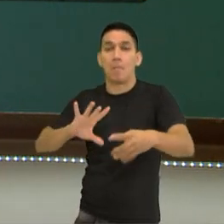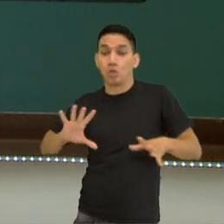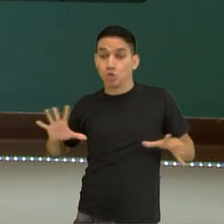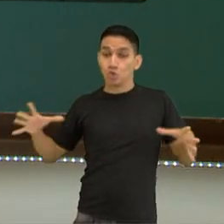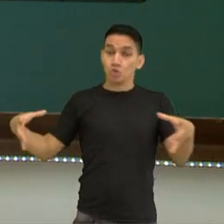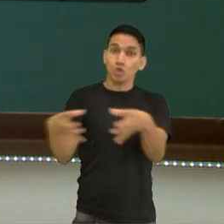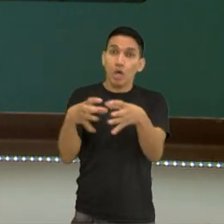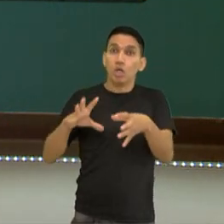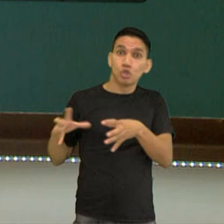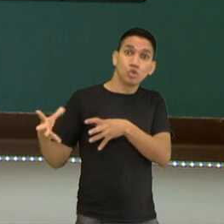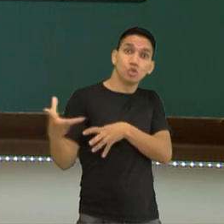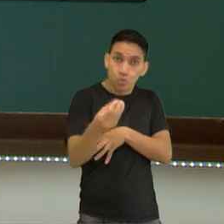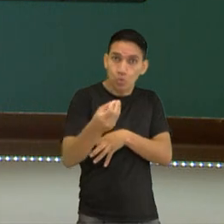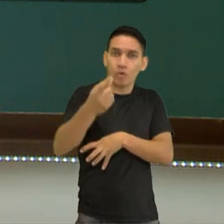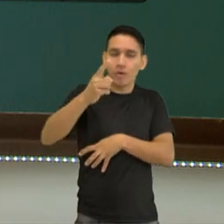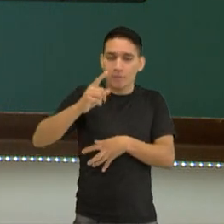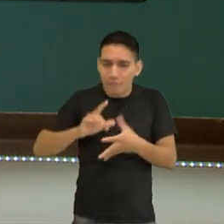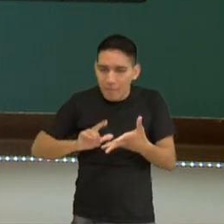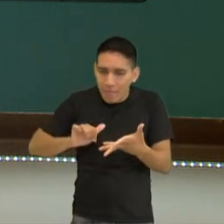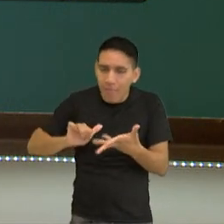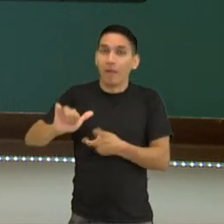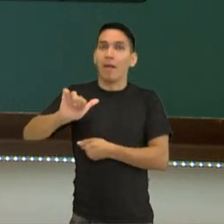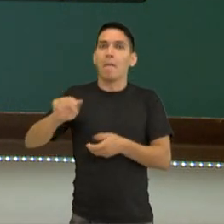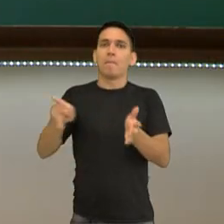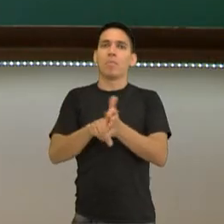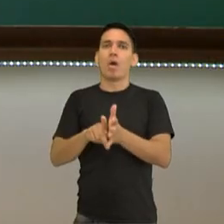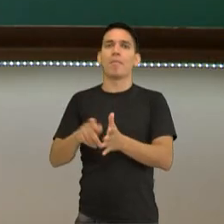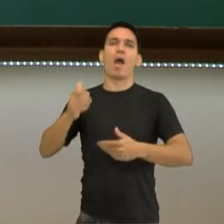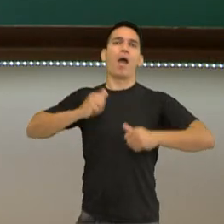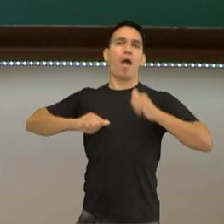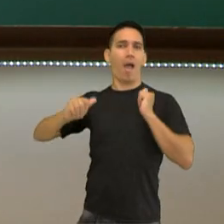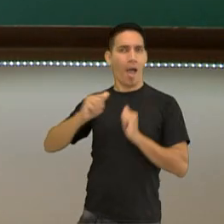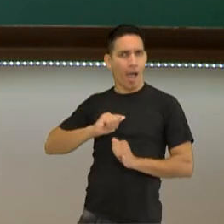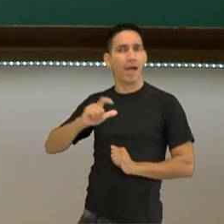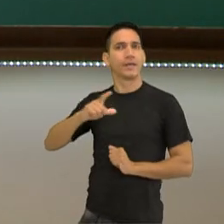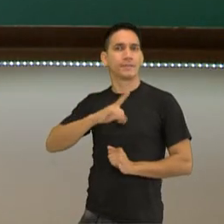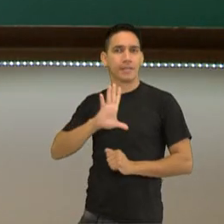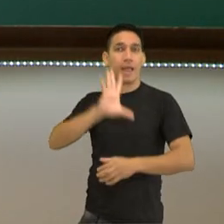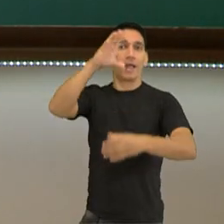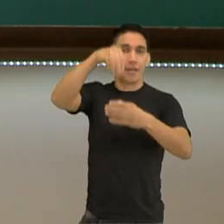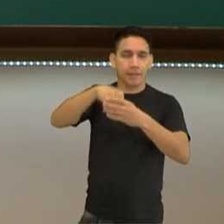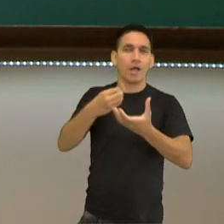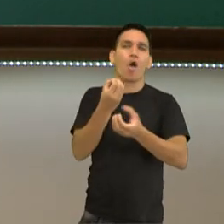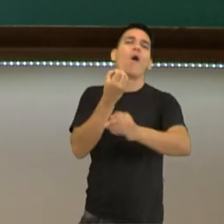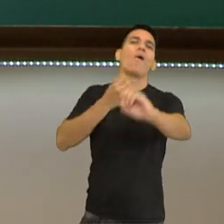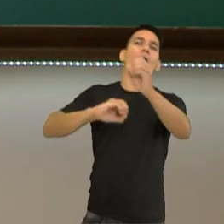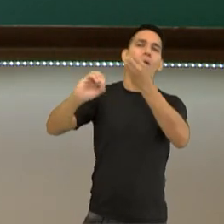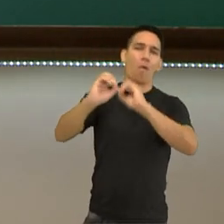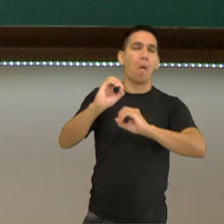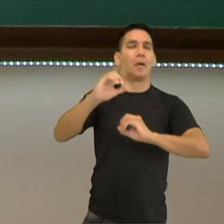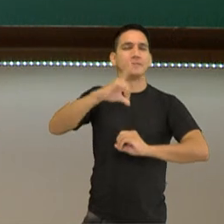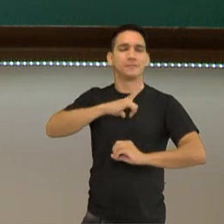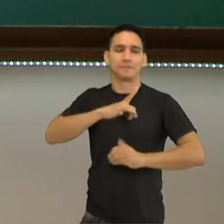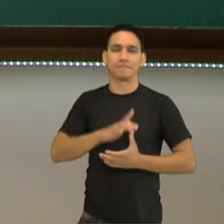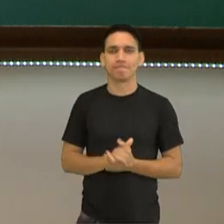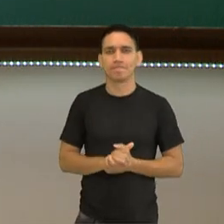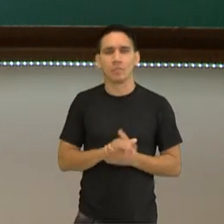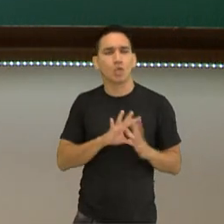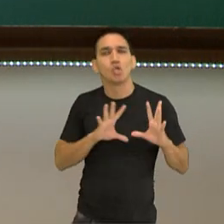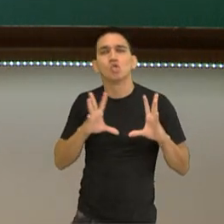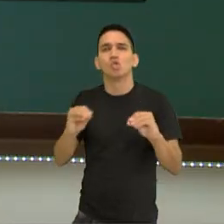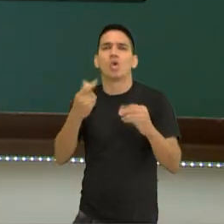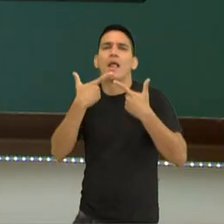ela engloba toda a concepção artística, se a gente for ver, passa por uma ópera. Né? Todas